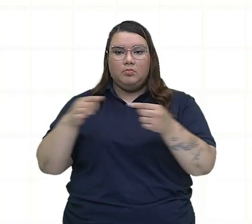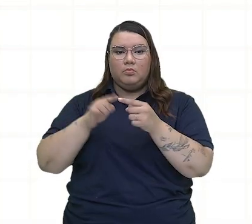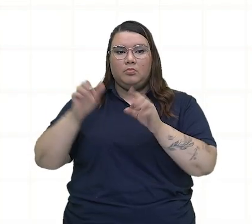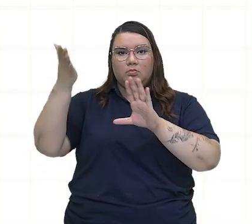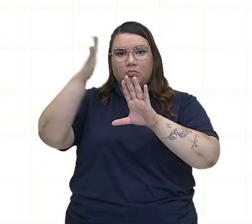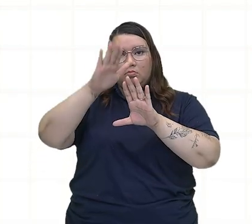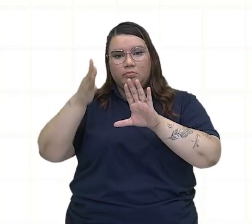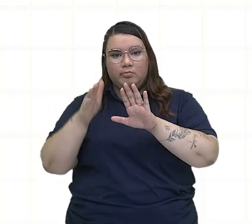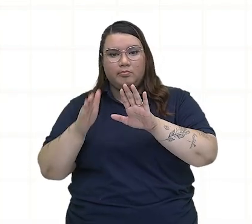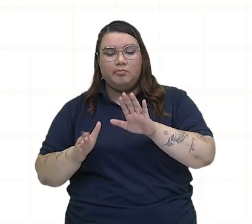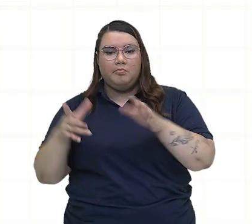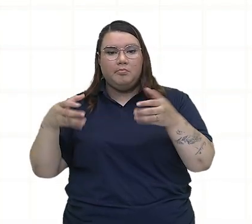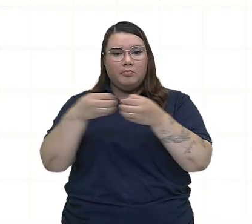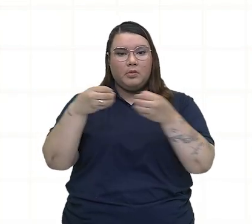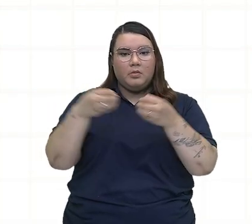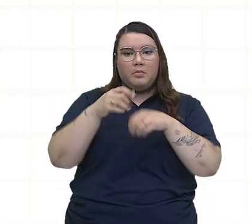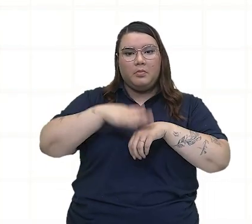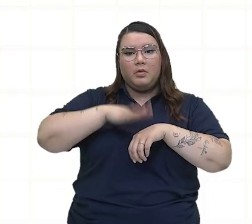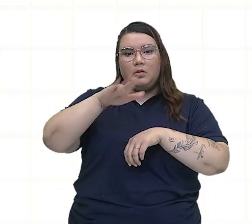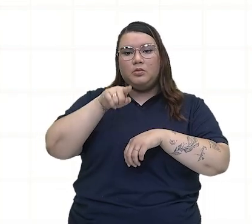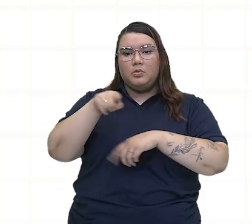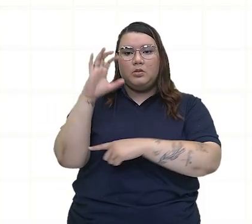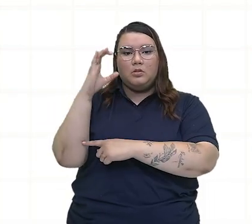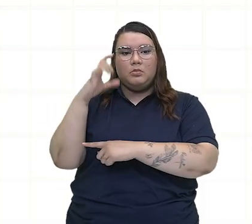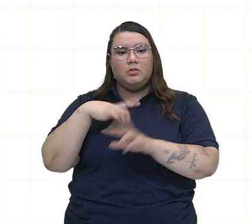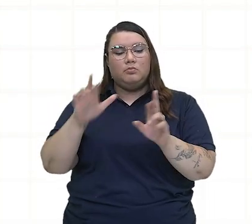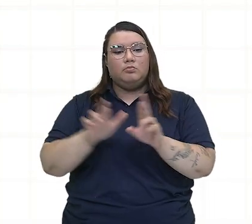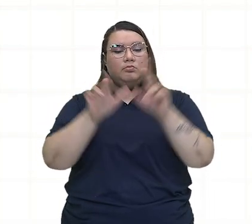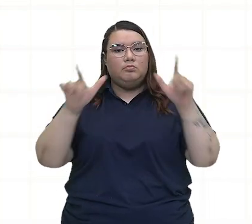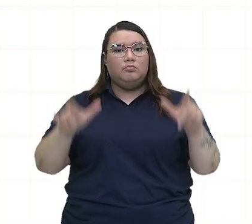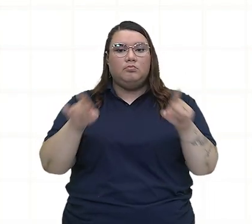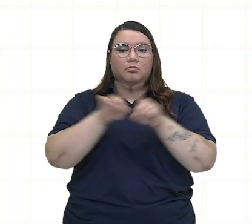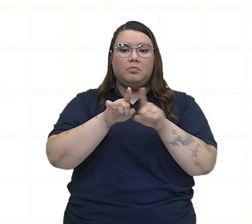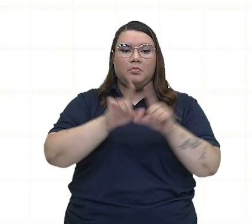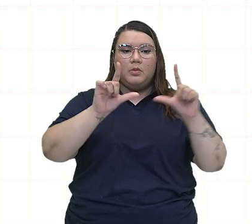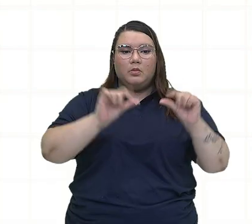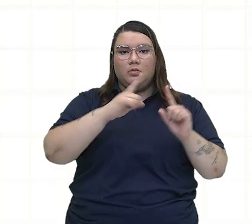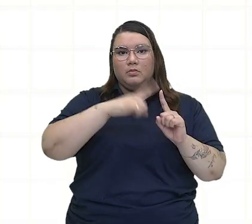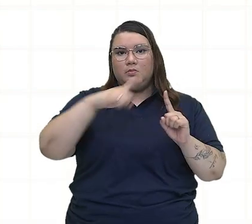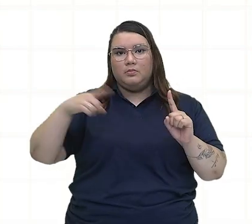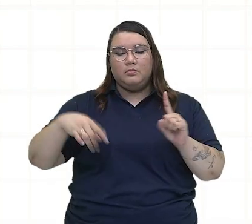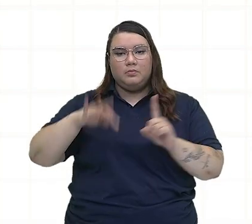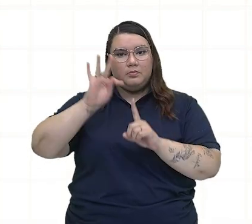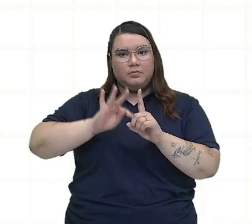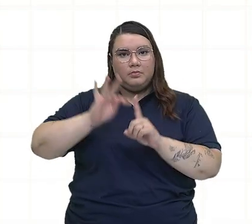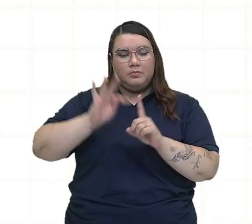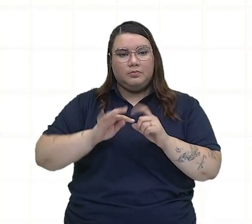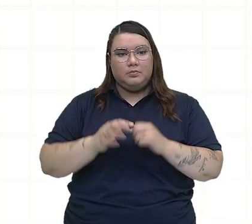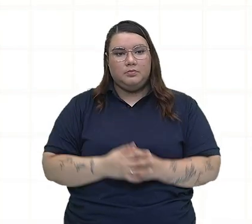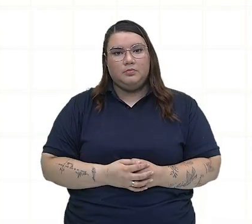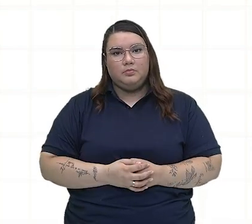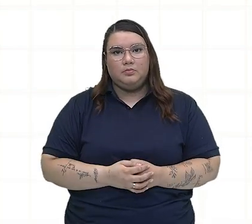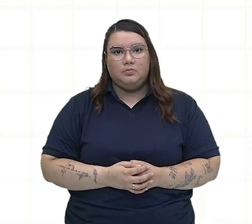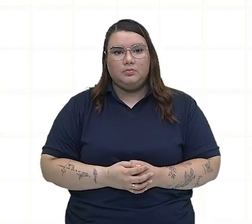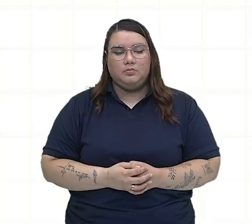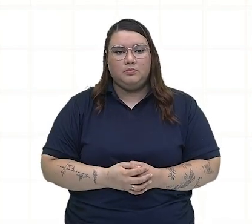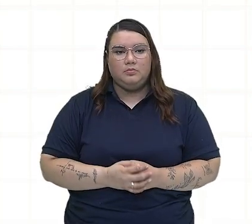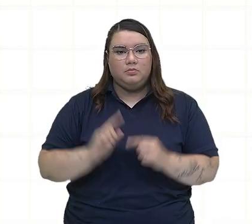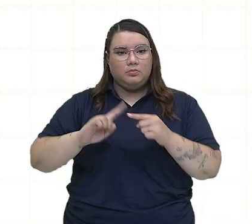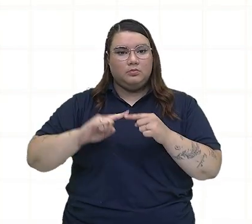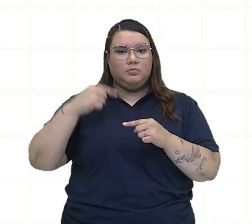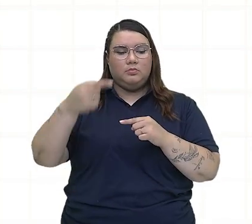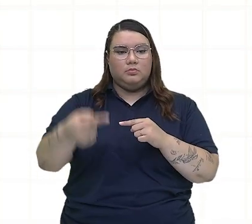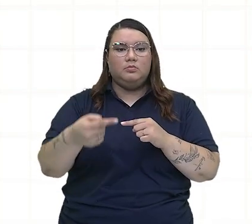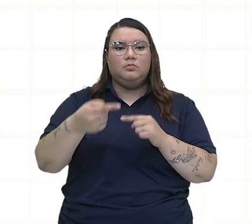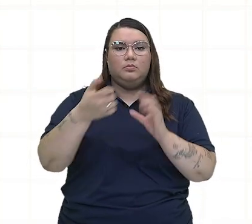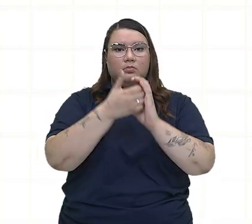uma localidade, mais úmido será o seu clima e menor será a variação de temperatura. Já o